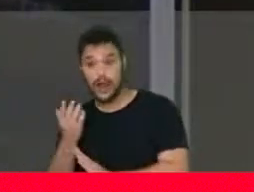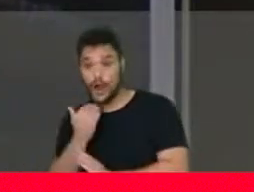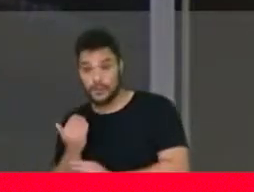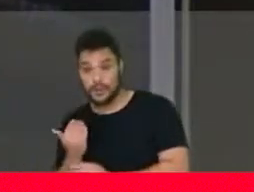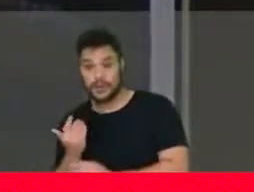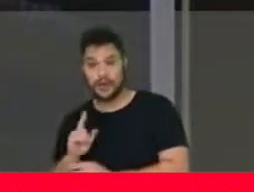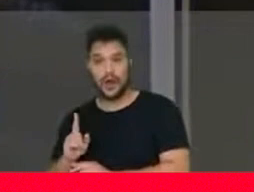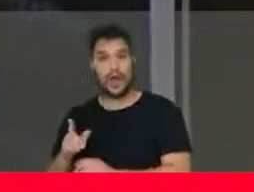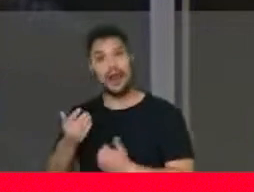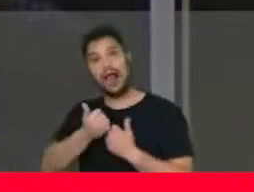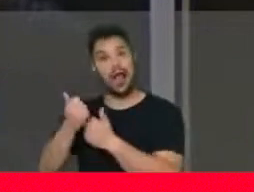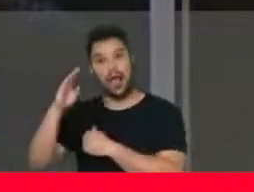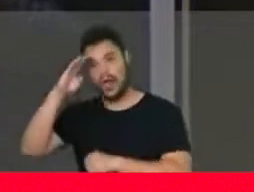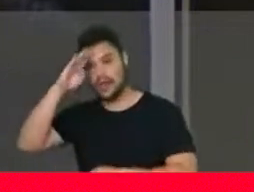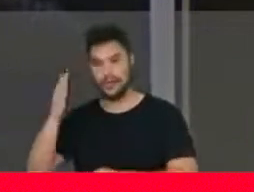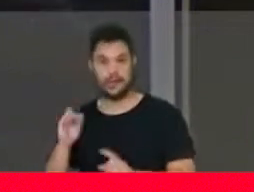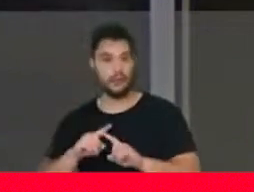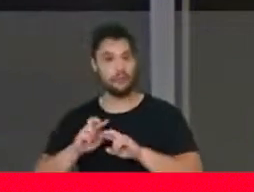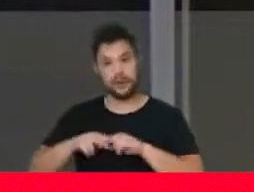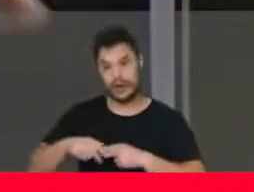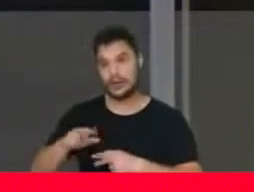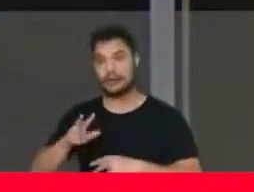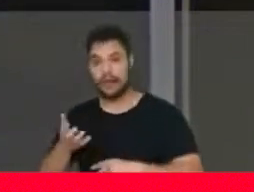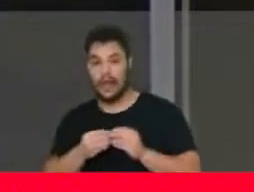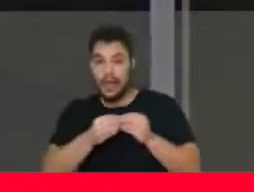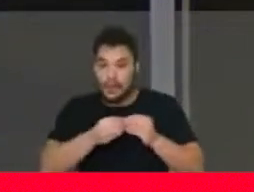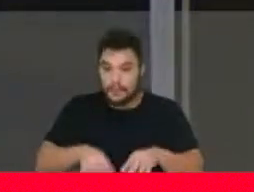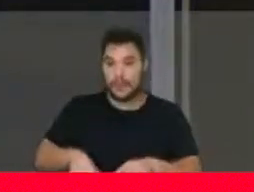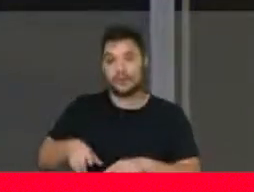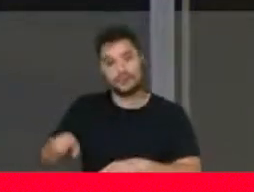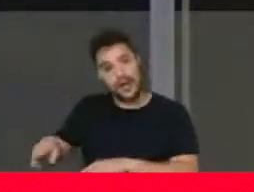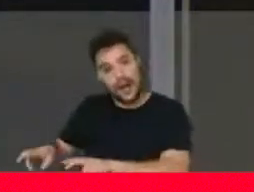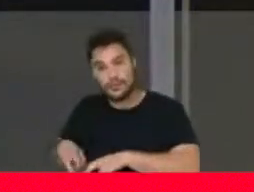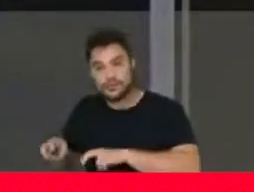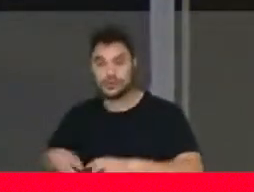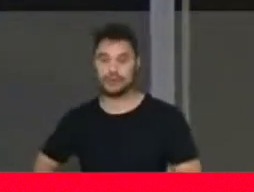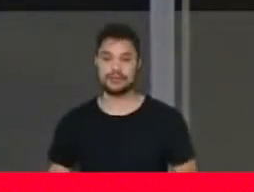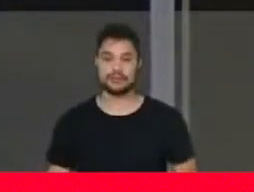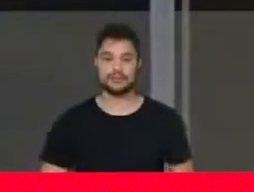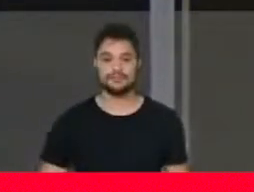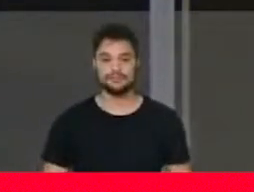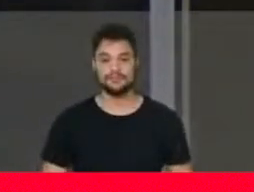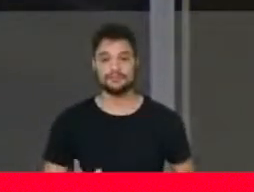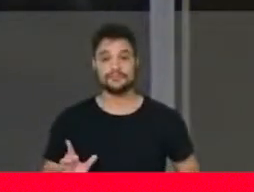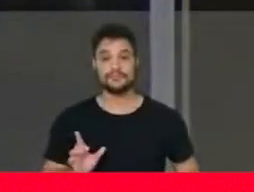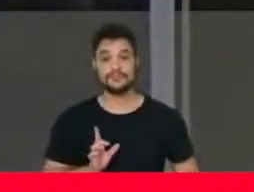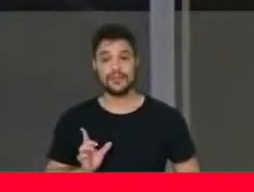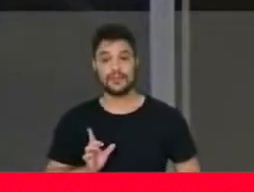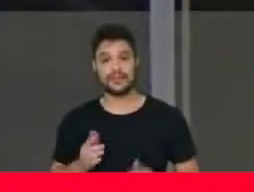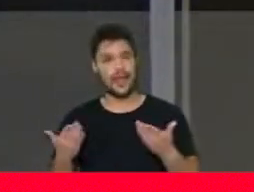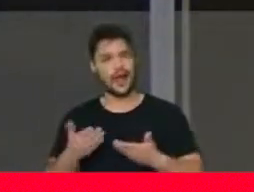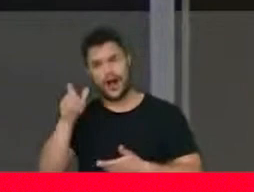um bolsonarista, então ele vai fazer de tudo para ferrar com o agro. E temos aí esse bêbado